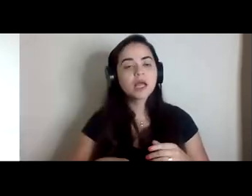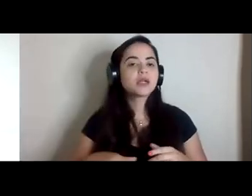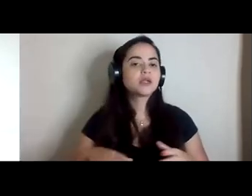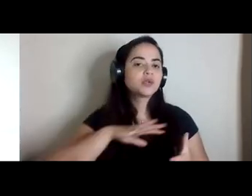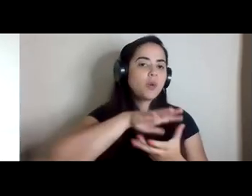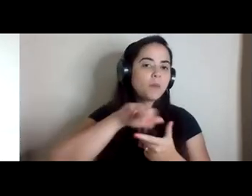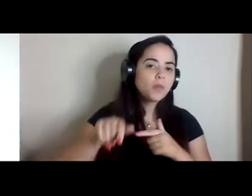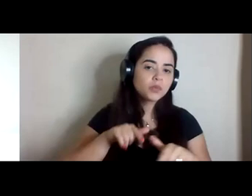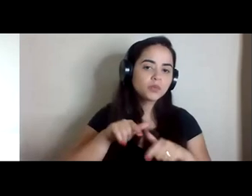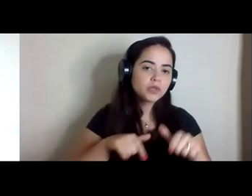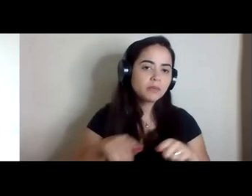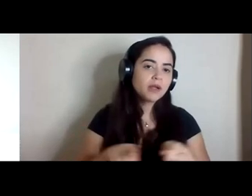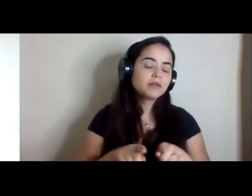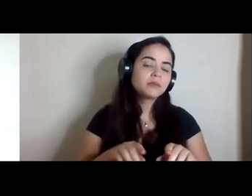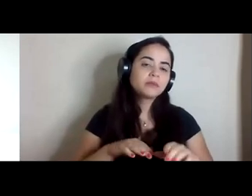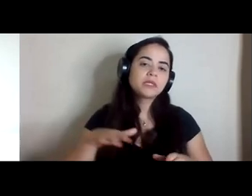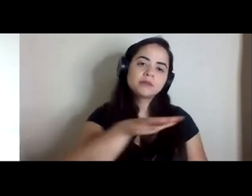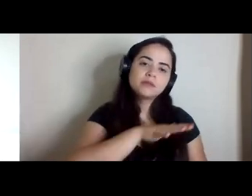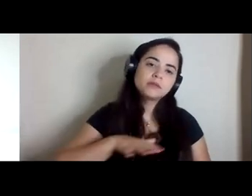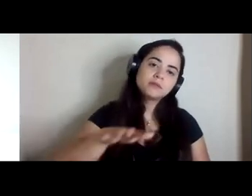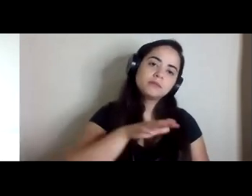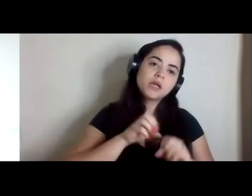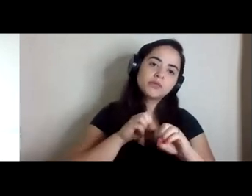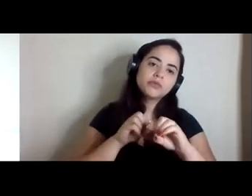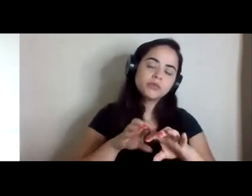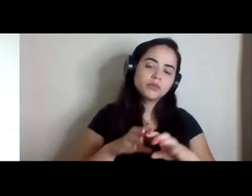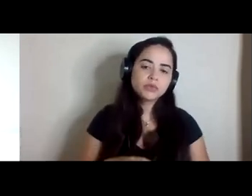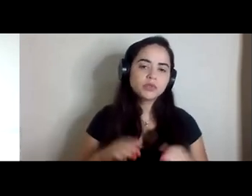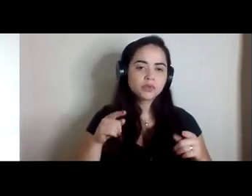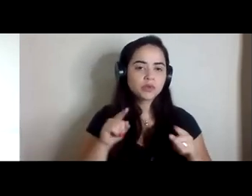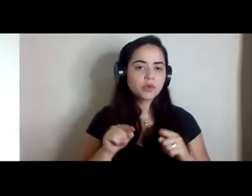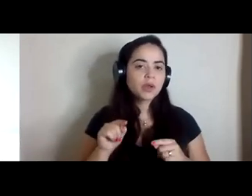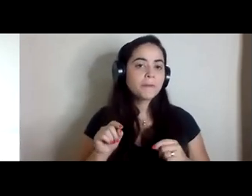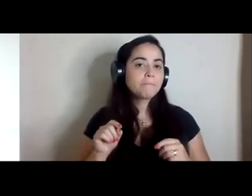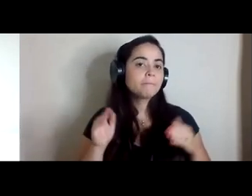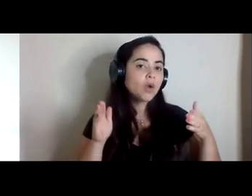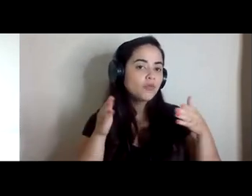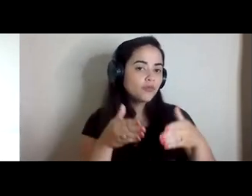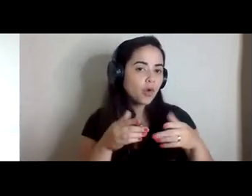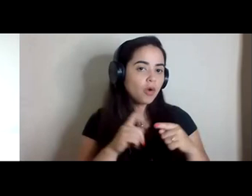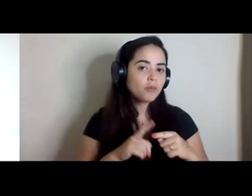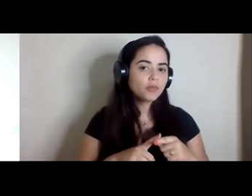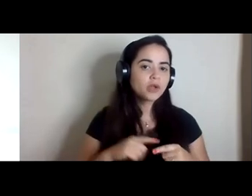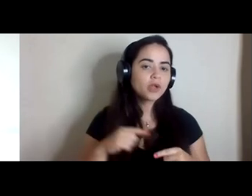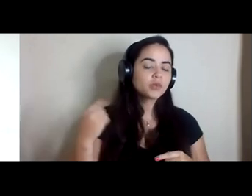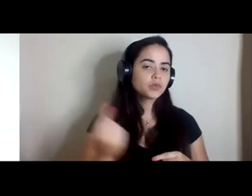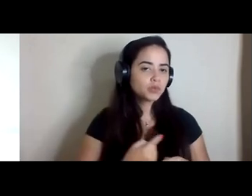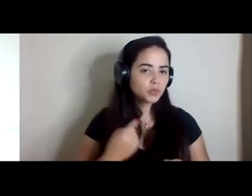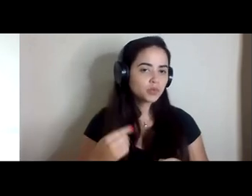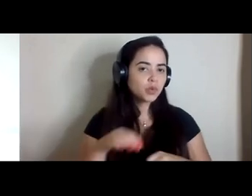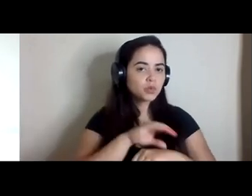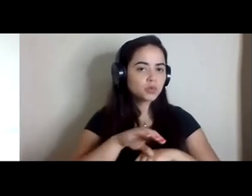dos espaços educativos, que é o nosso foco, afinal de contas, o nosso programa se encontra na área de ensino da CAPES. Então,